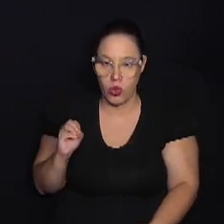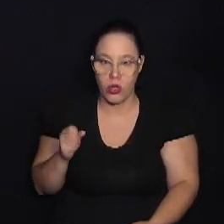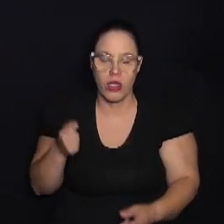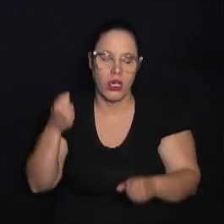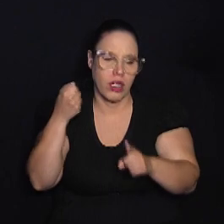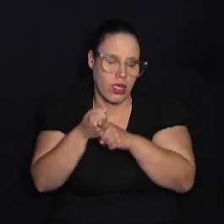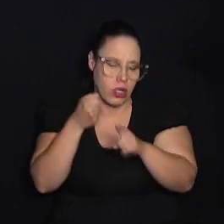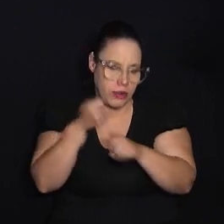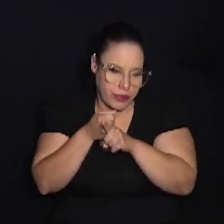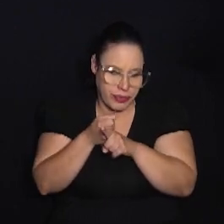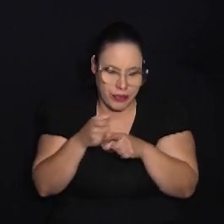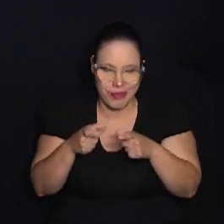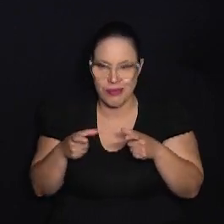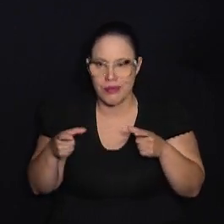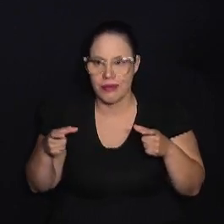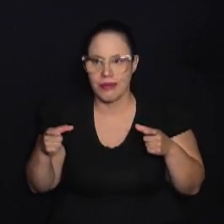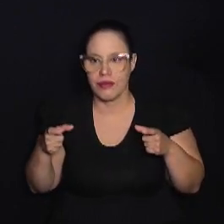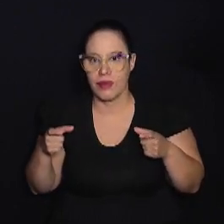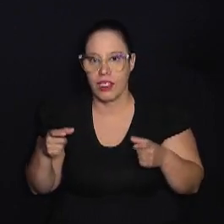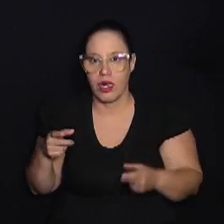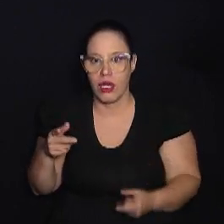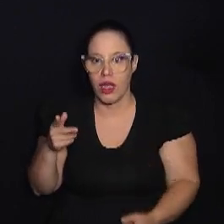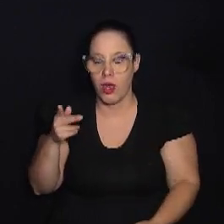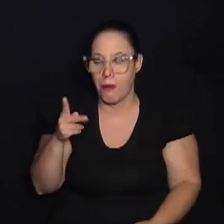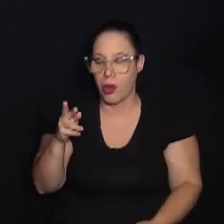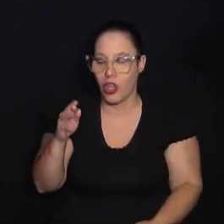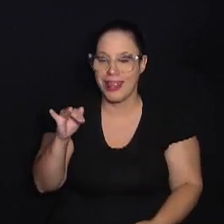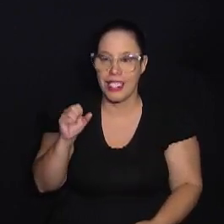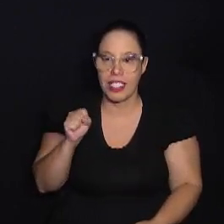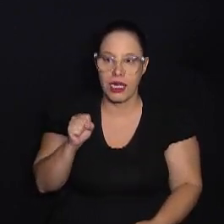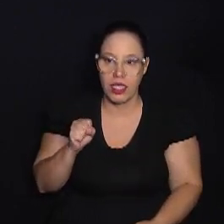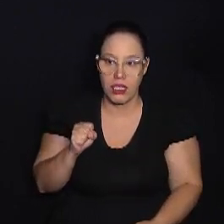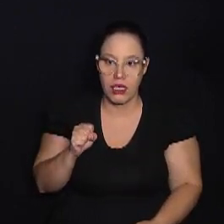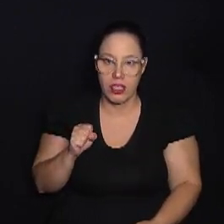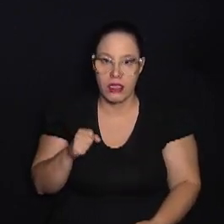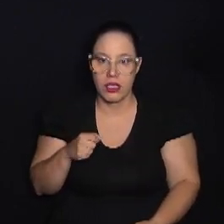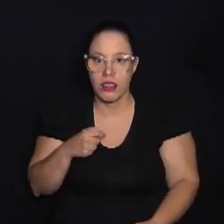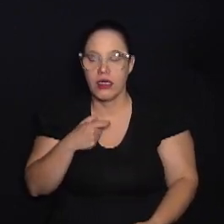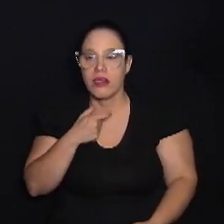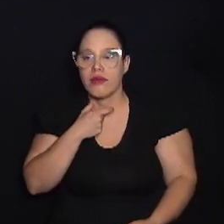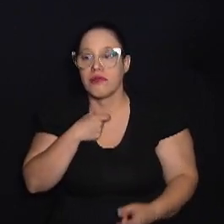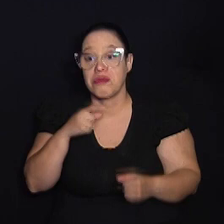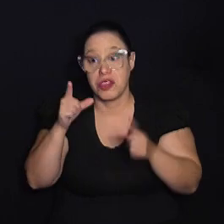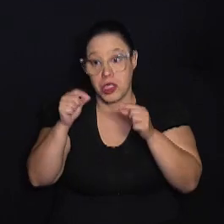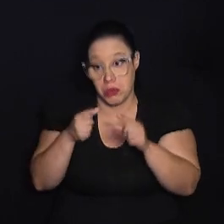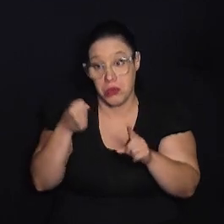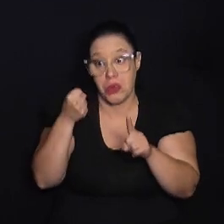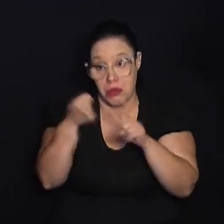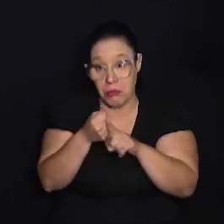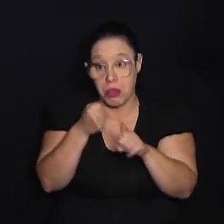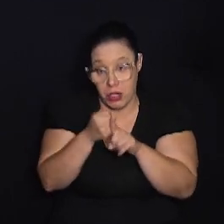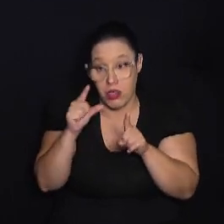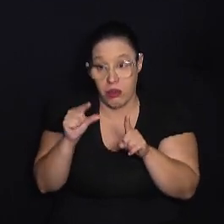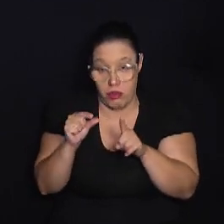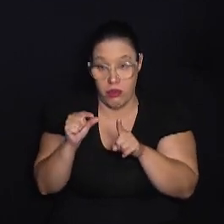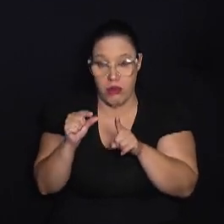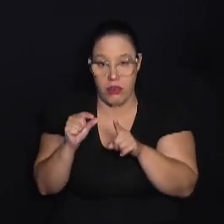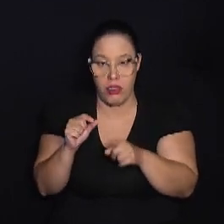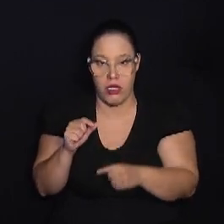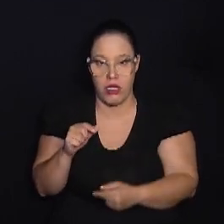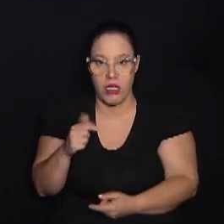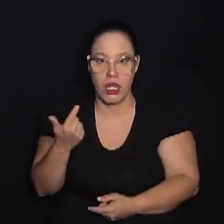Hoje você tem possibilidade de colocar prótese para fonação, que diminui essa questão do impacto, mas se não